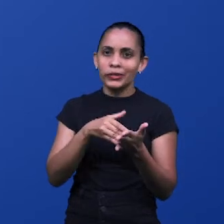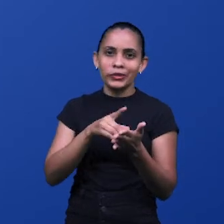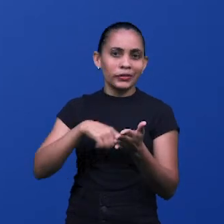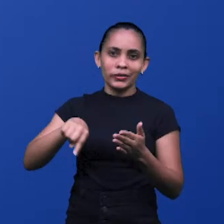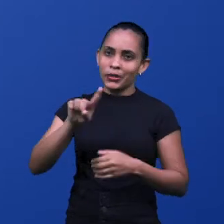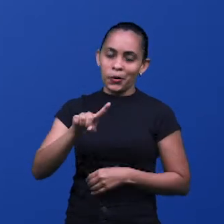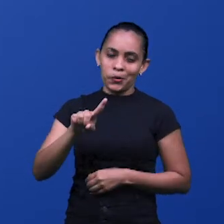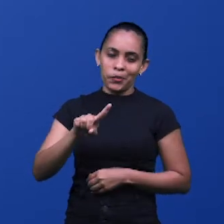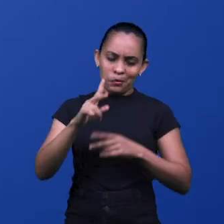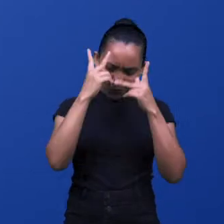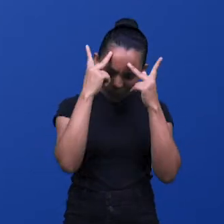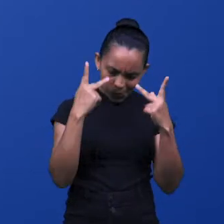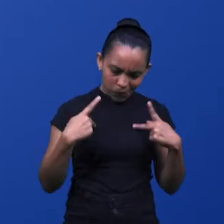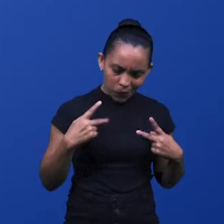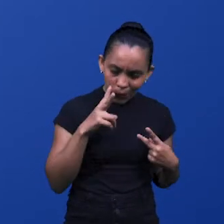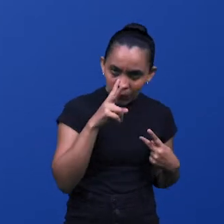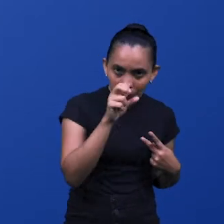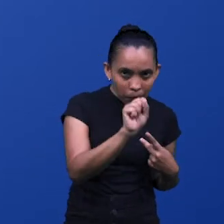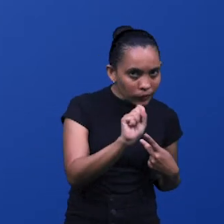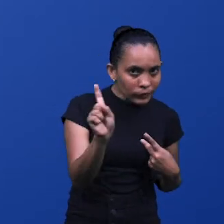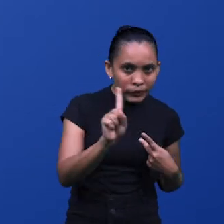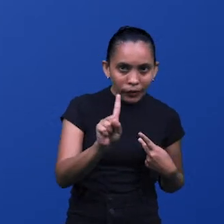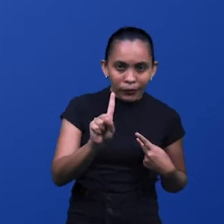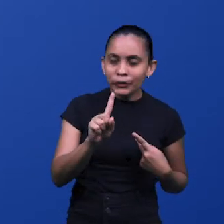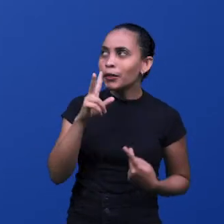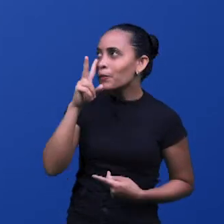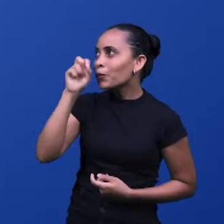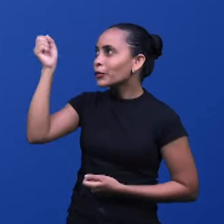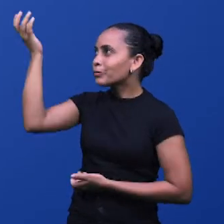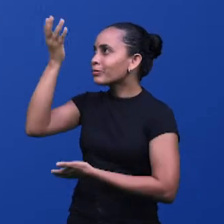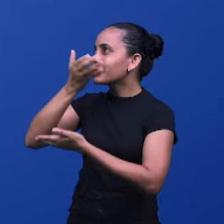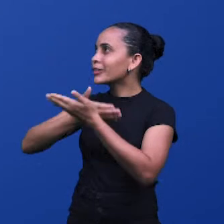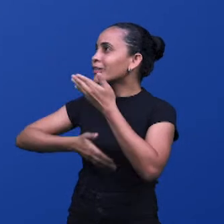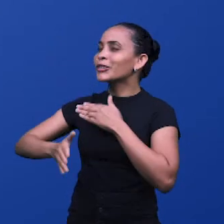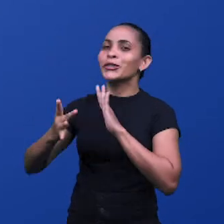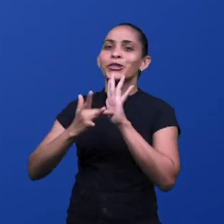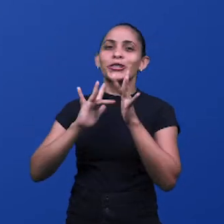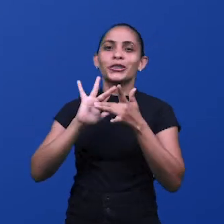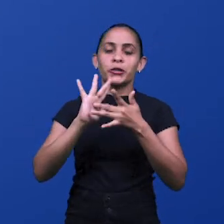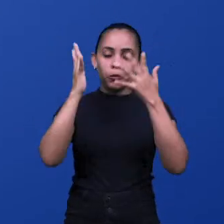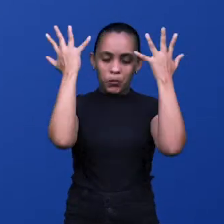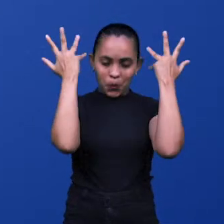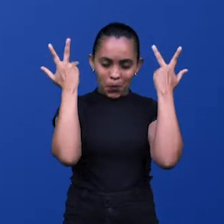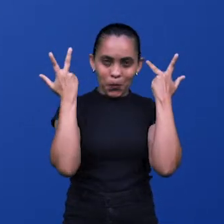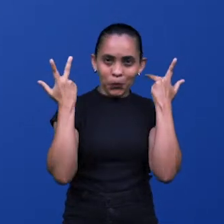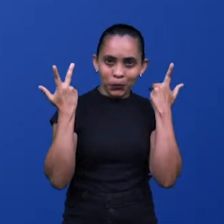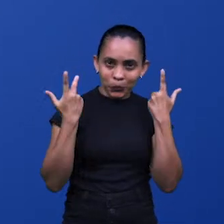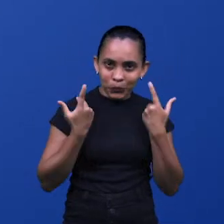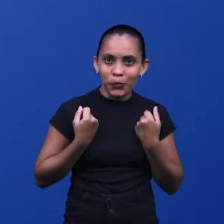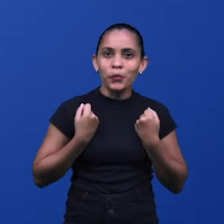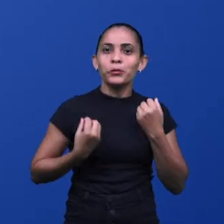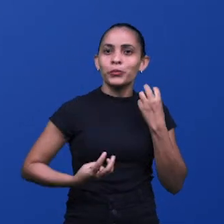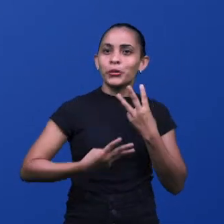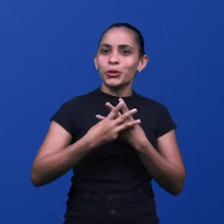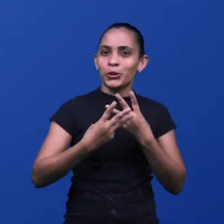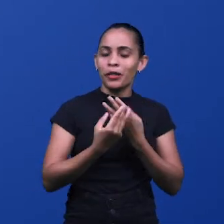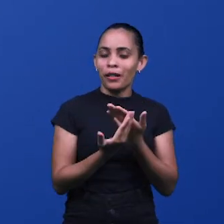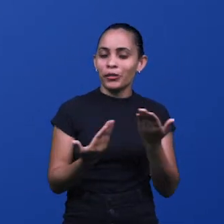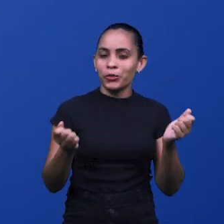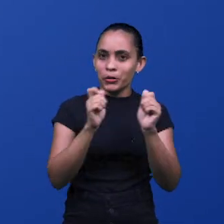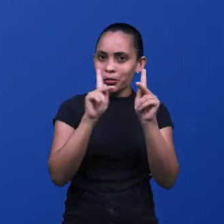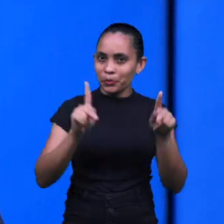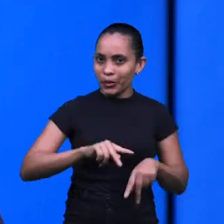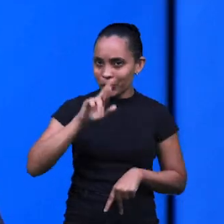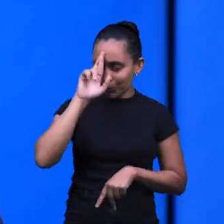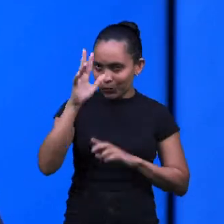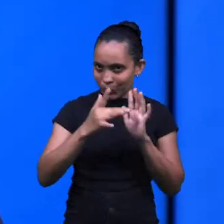vem de homem nenhum. Ela vem do Rei dos Reis, do Leão da tribo de Judá, do nosso Senhor, Pai do Senhor